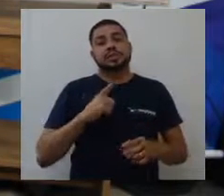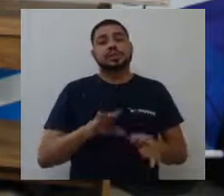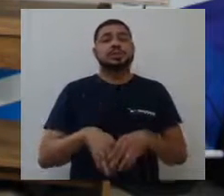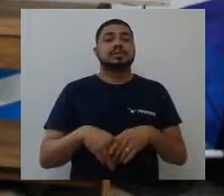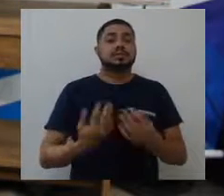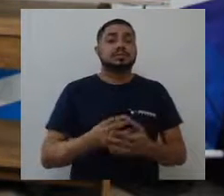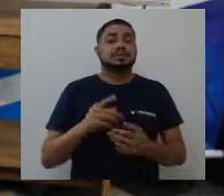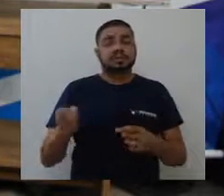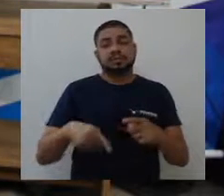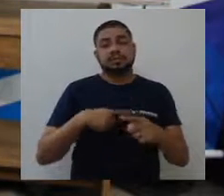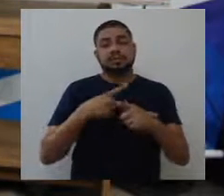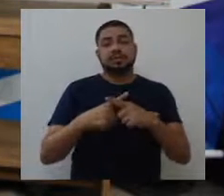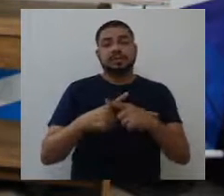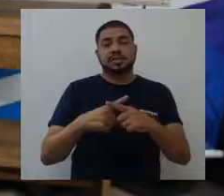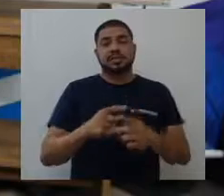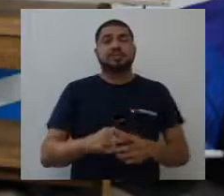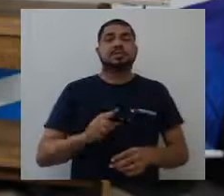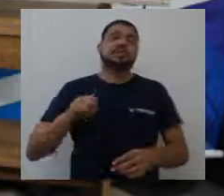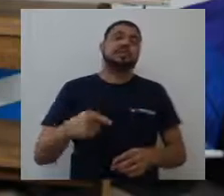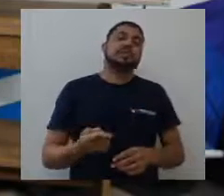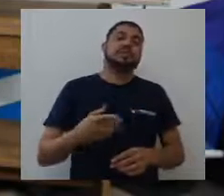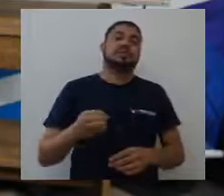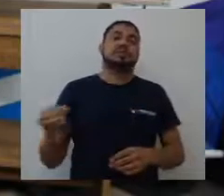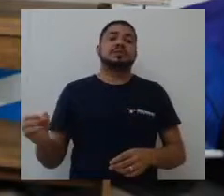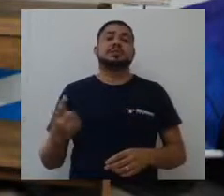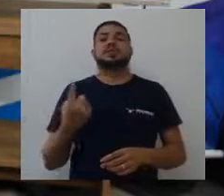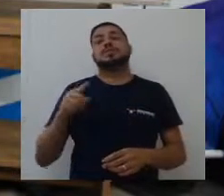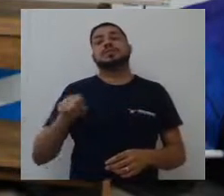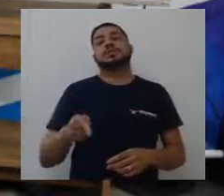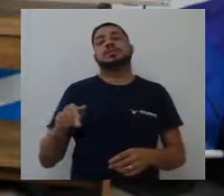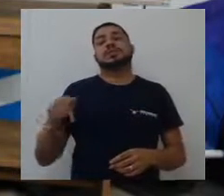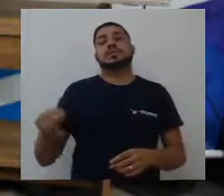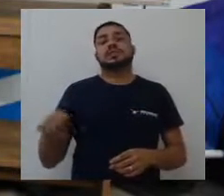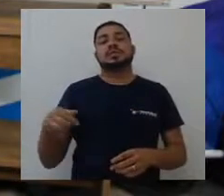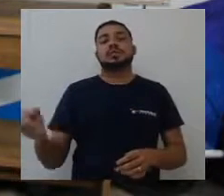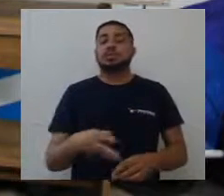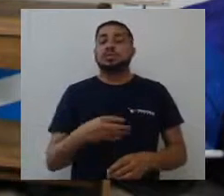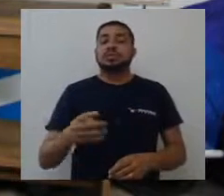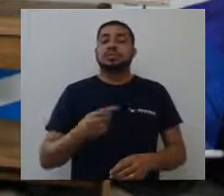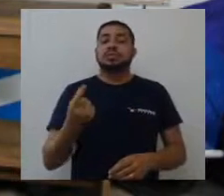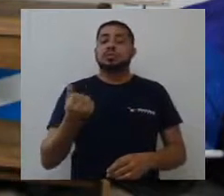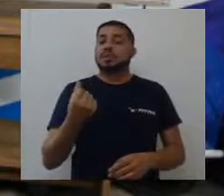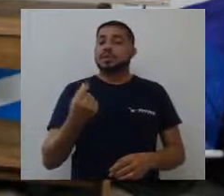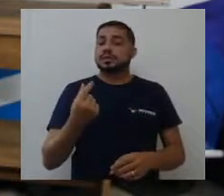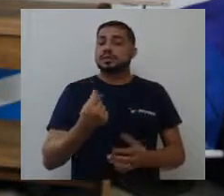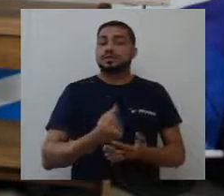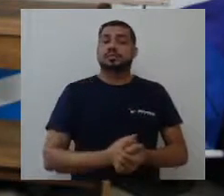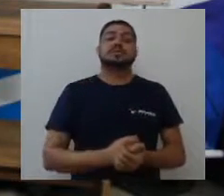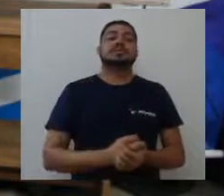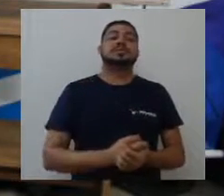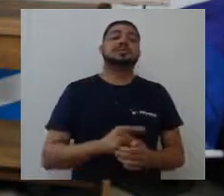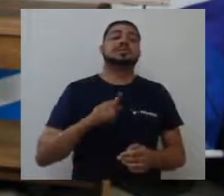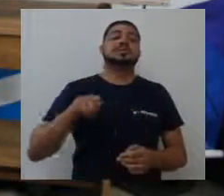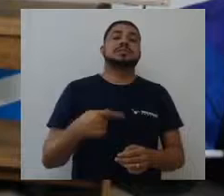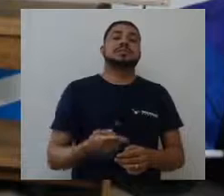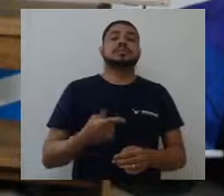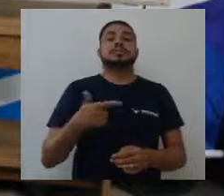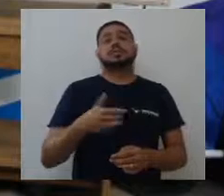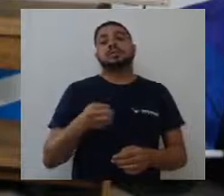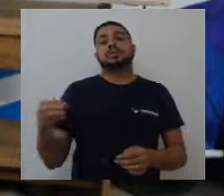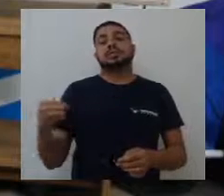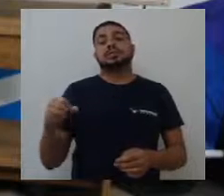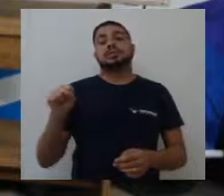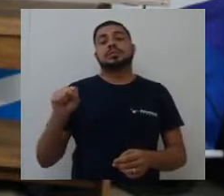é só multiplicar 1.200 por 1,07. E o novo preço da máquina de lavar passará a ser de R$